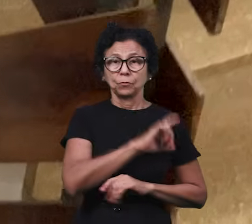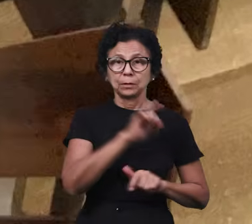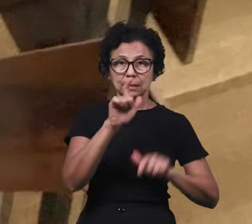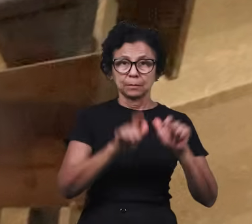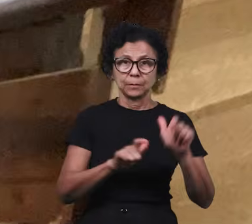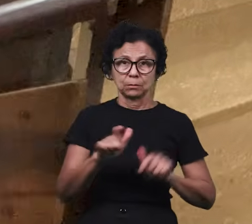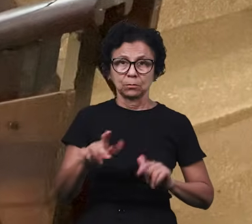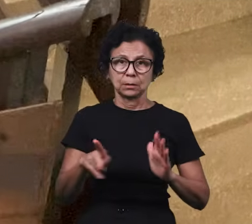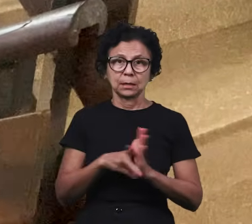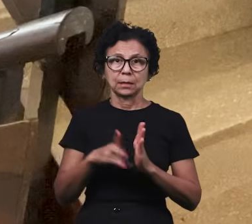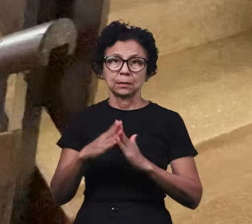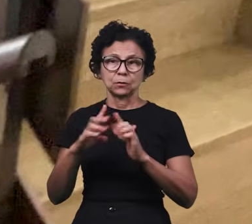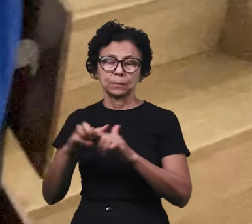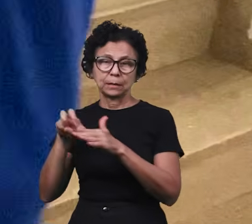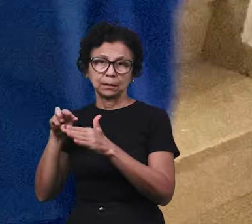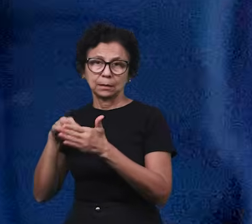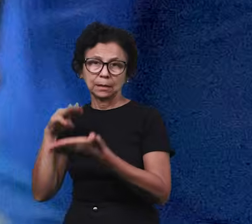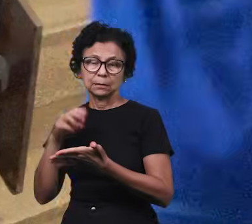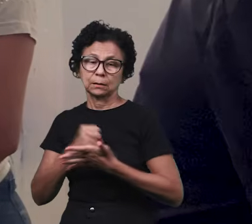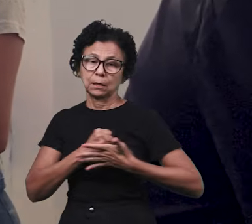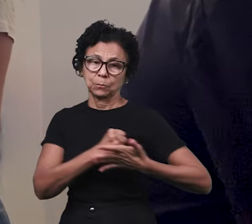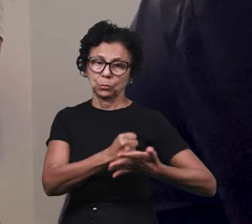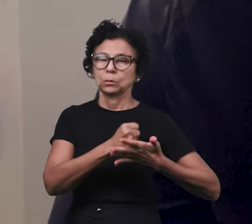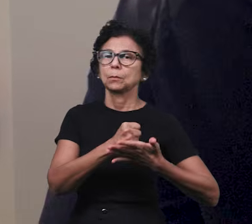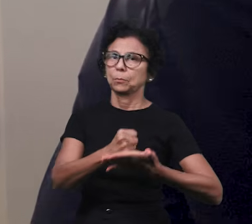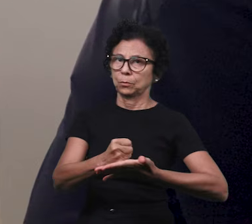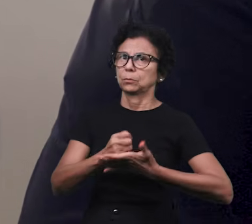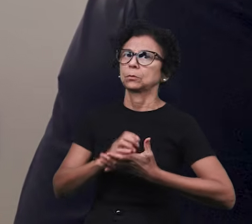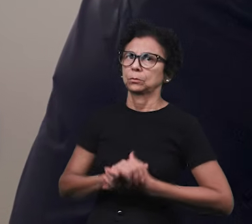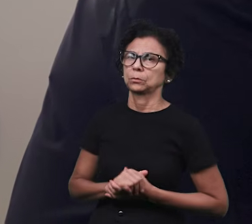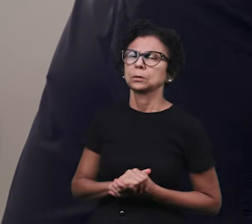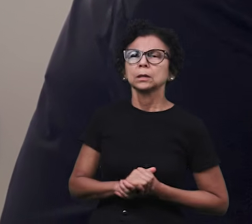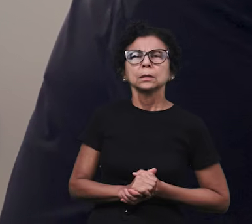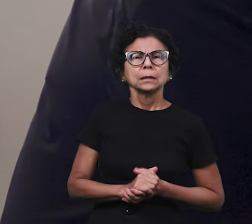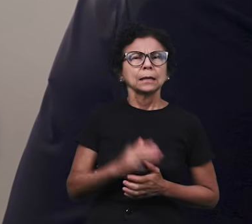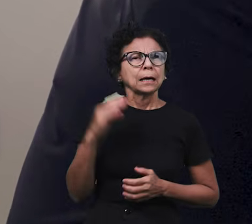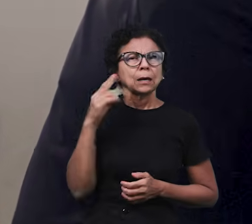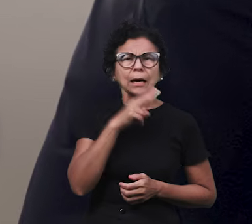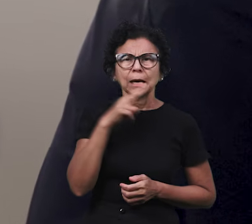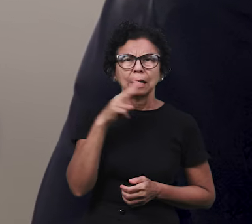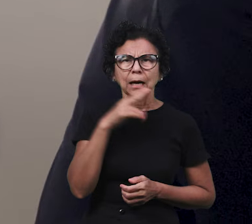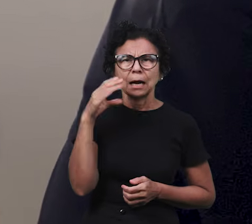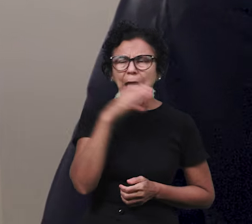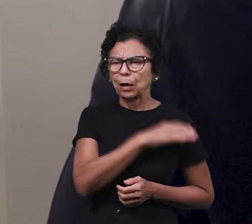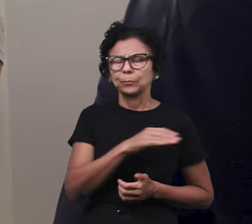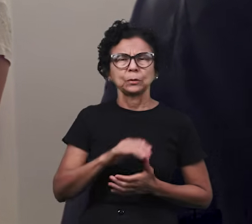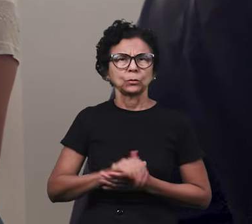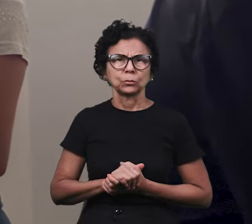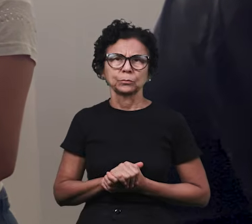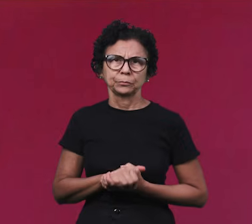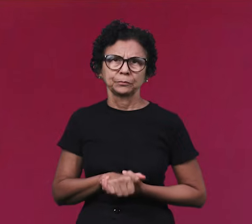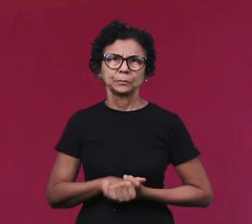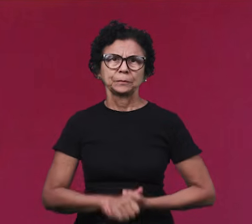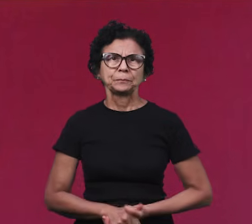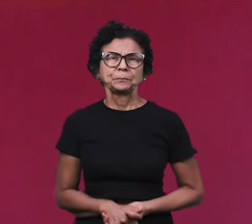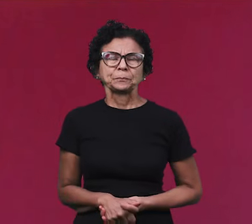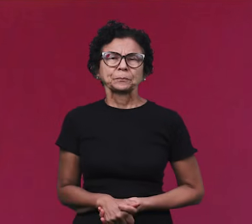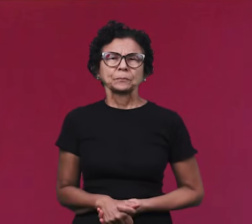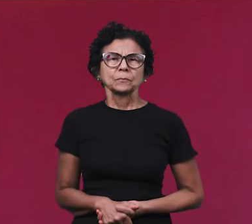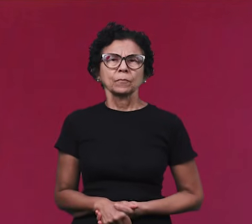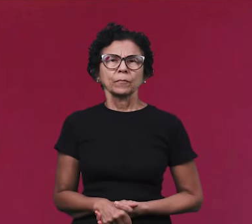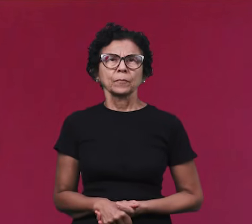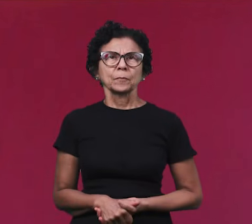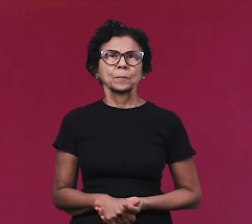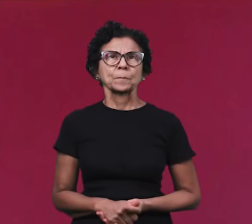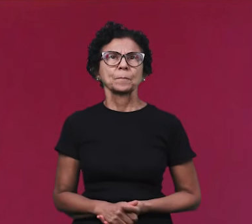igreja estão sendo assistidos e recebendo apoio da instituição. O socorro chegou desde o primeiro momento. A estrutura